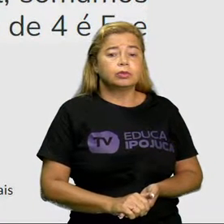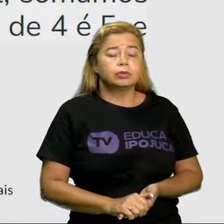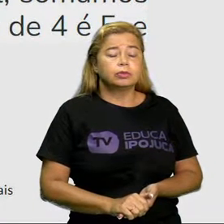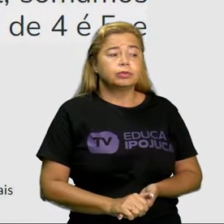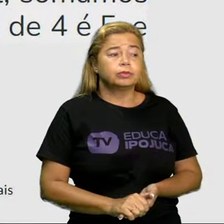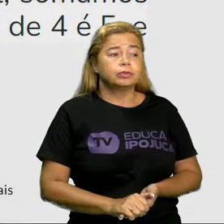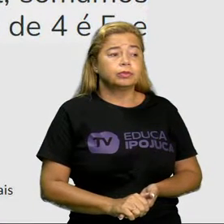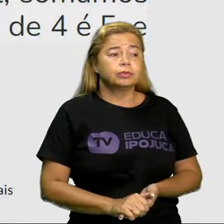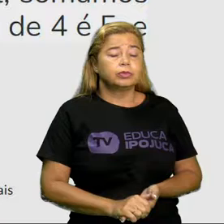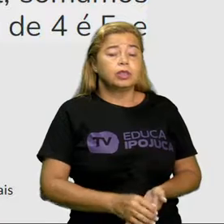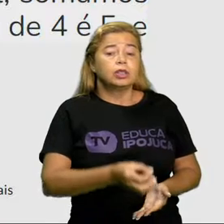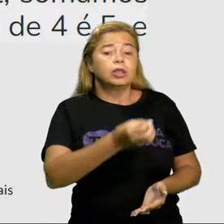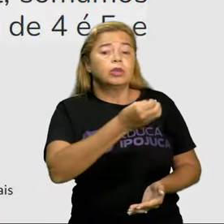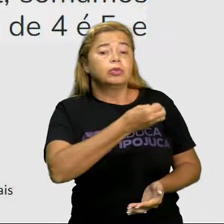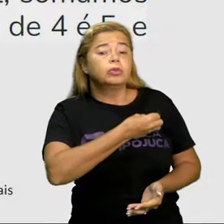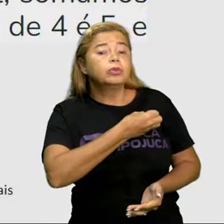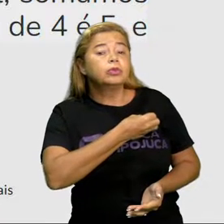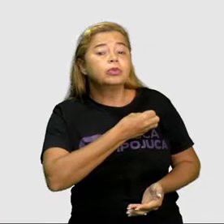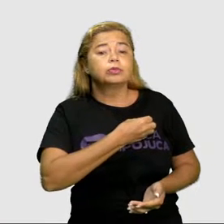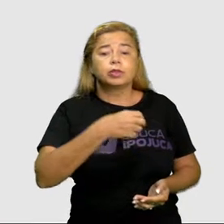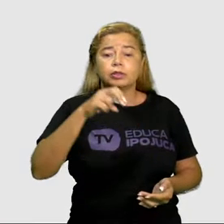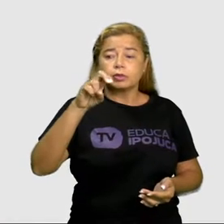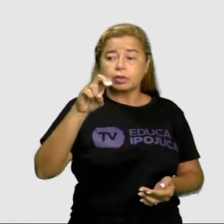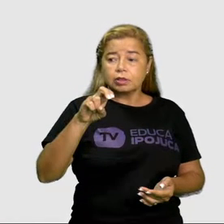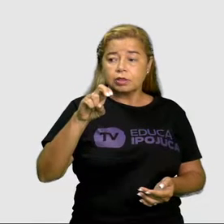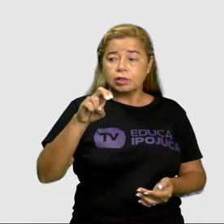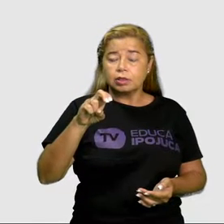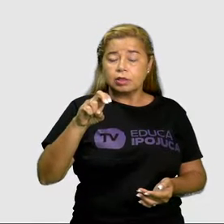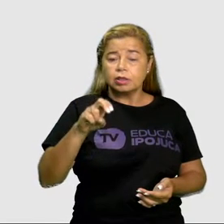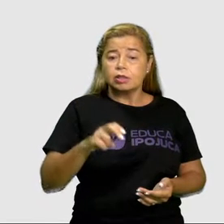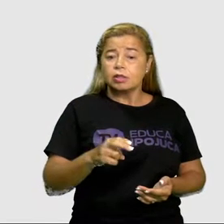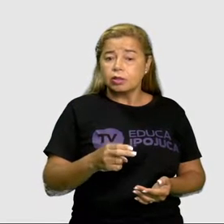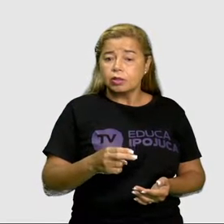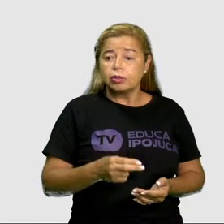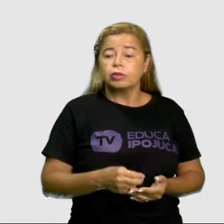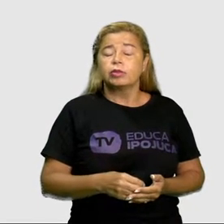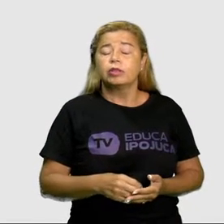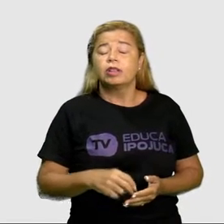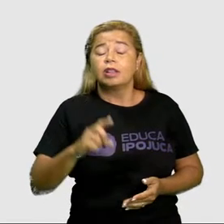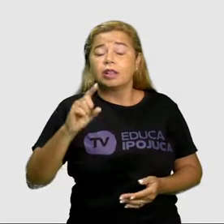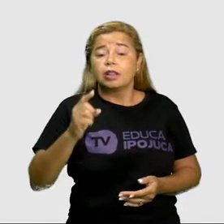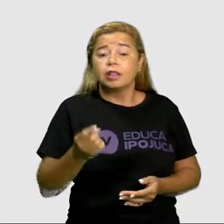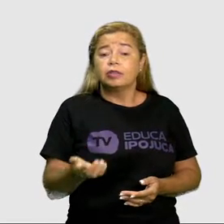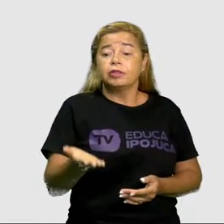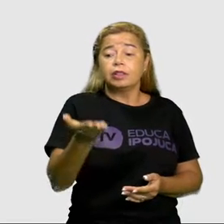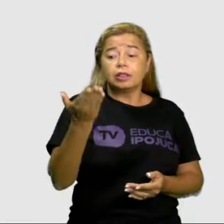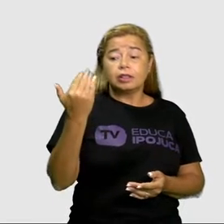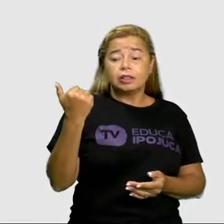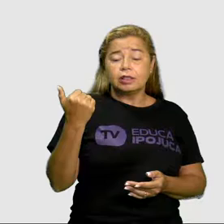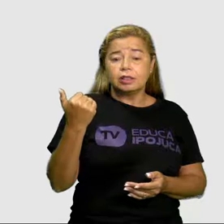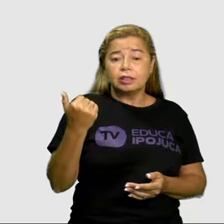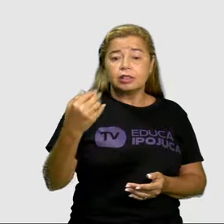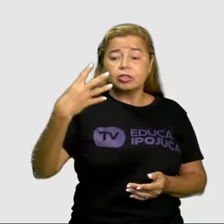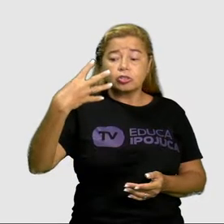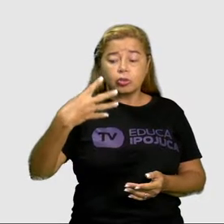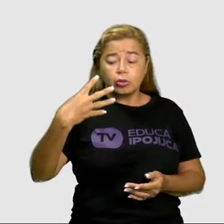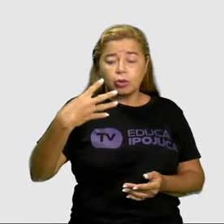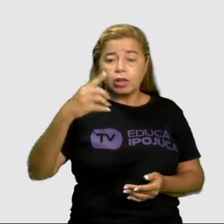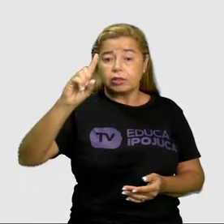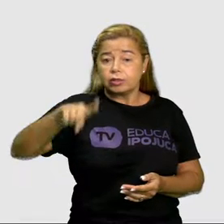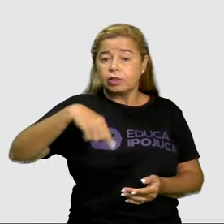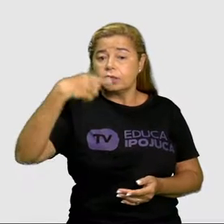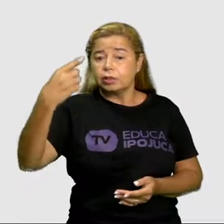no caso ele é o sucessor de 4 o antecessor do antecessor já tá dizendo